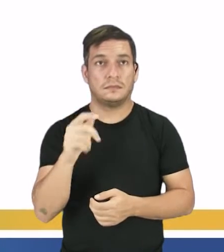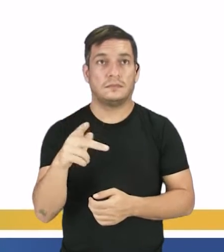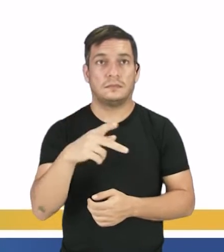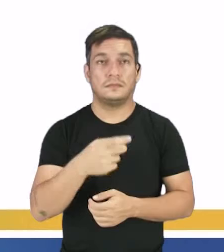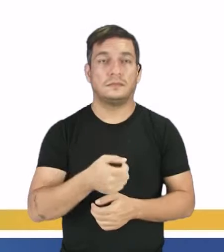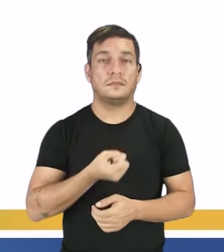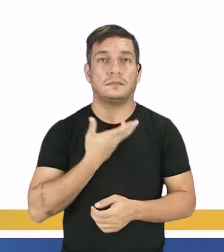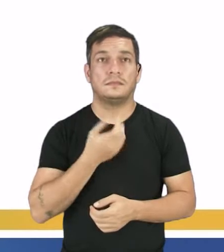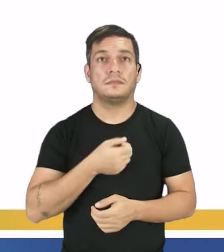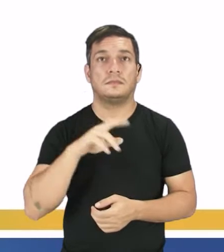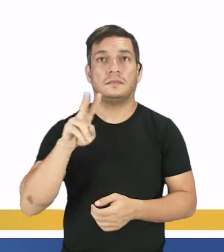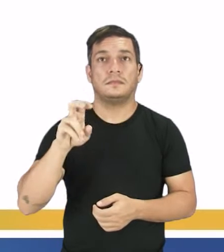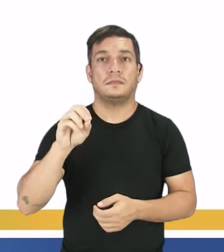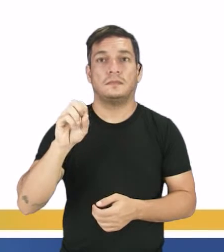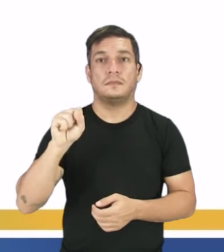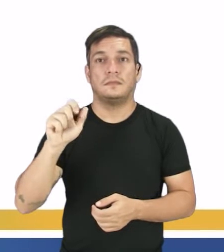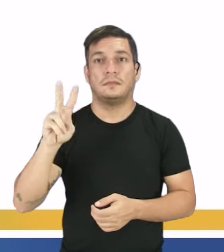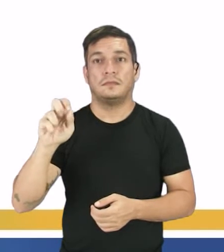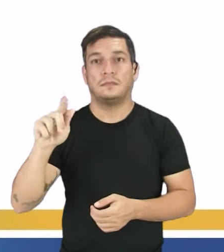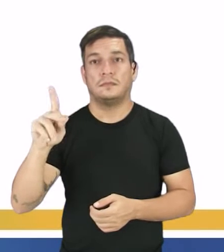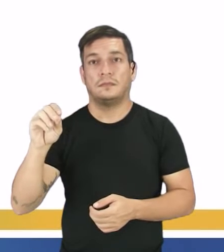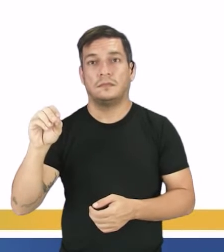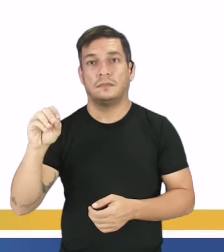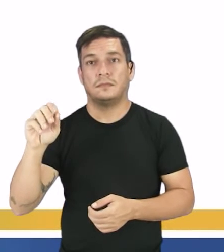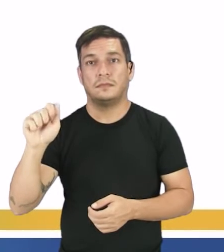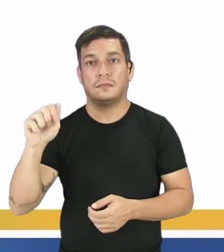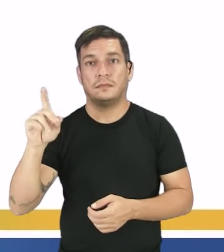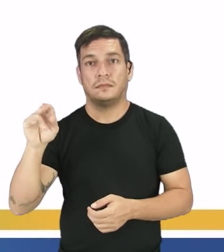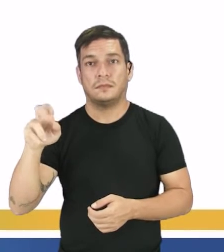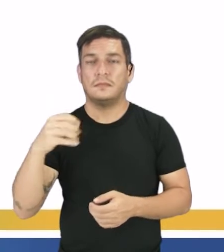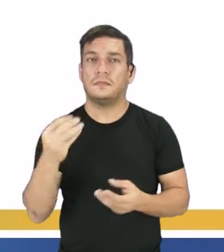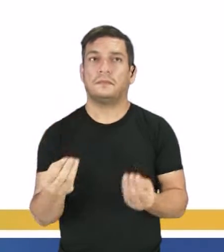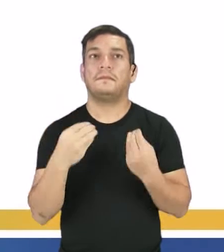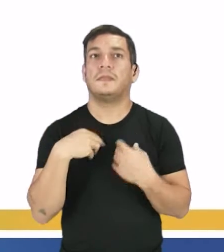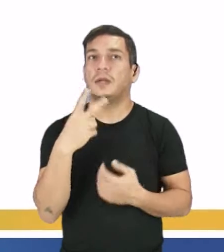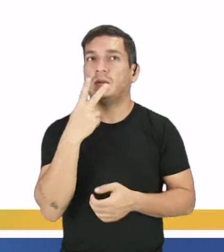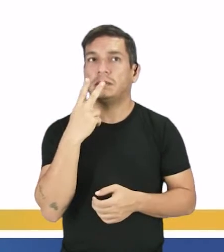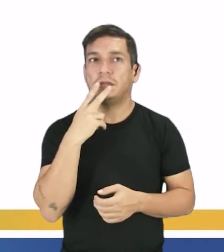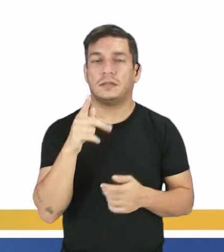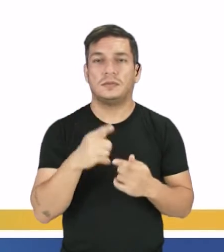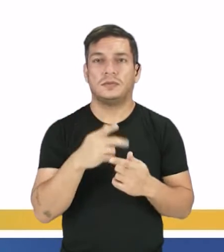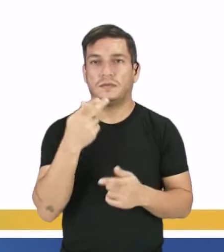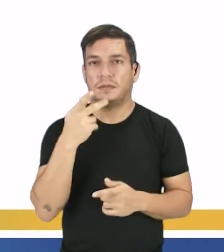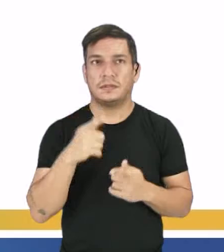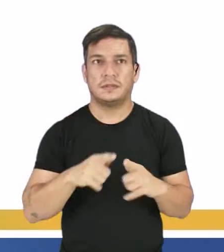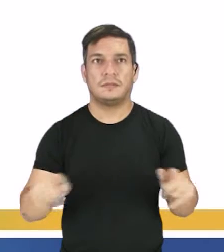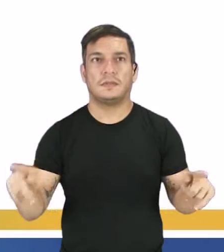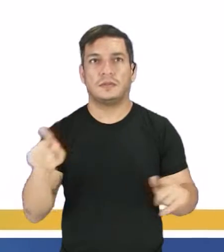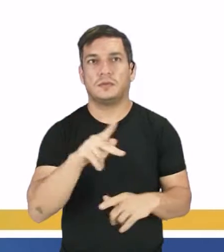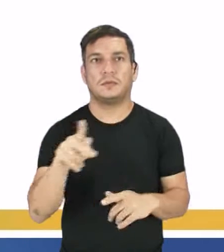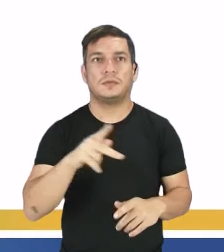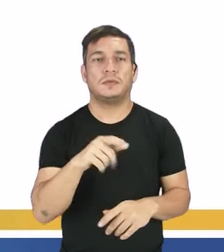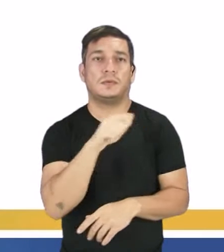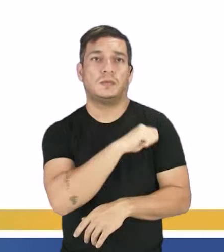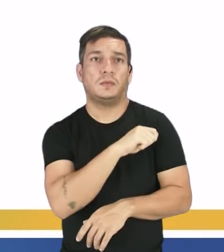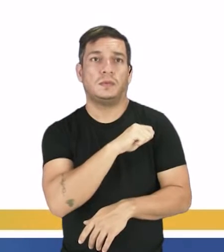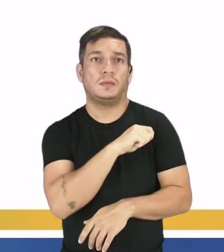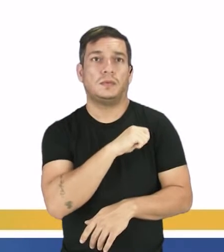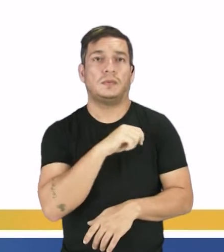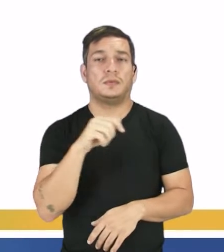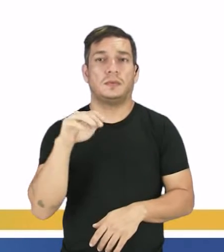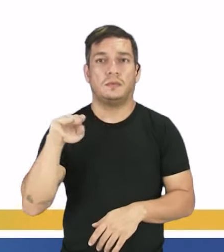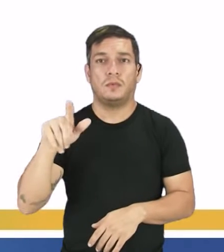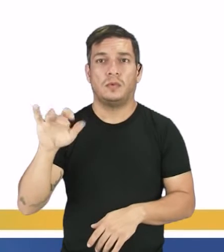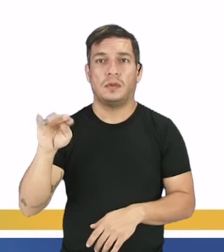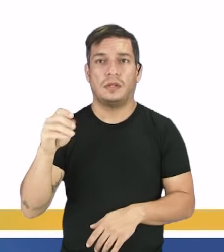do Oswaldo de Andrade. Pronominais. Dê-me um cigarro, diz a gramática, do professor e do aluno e do